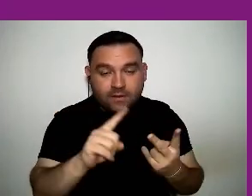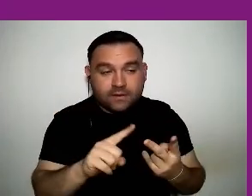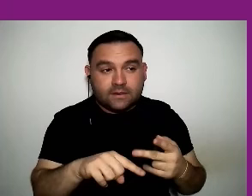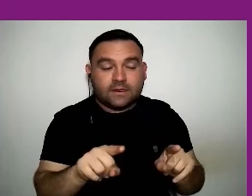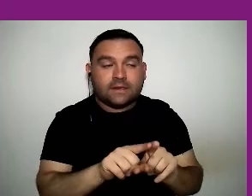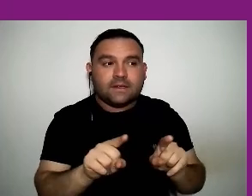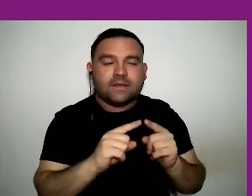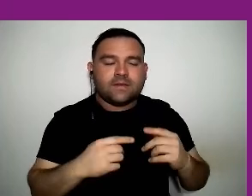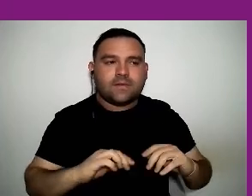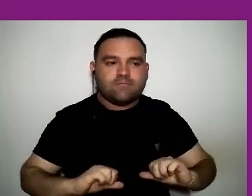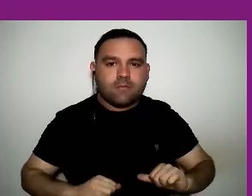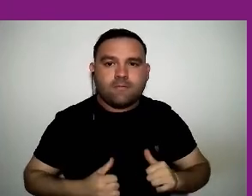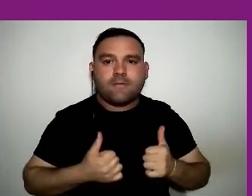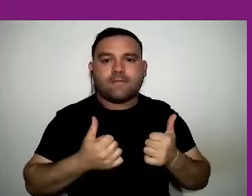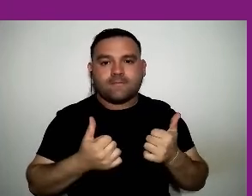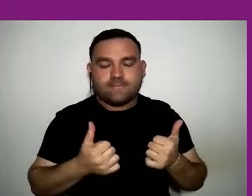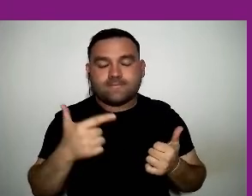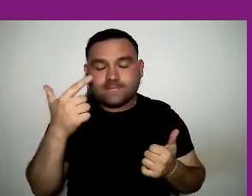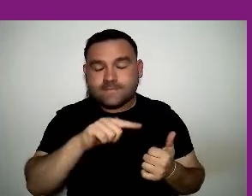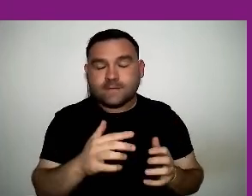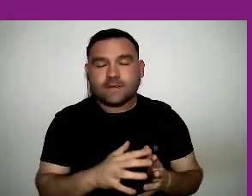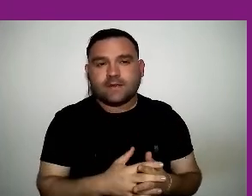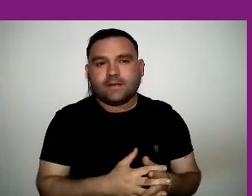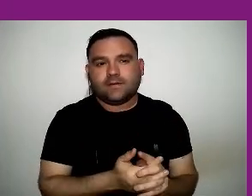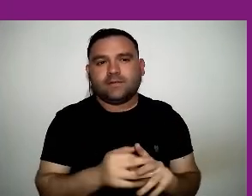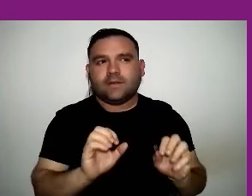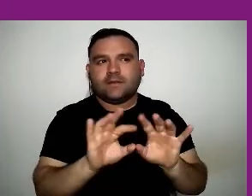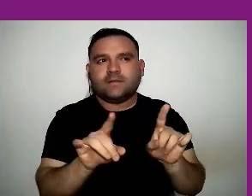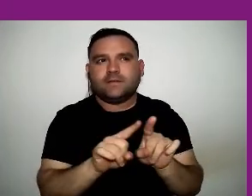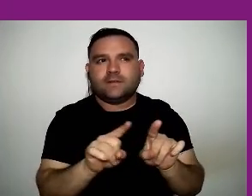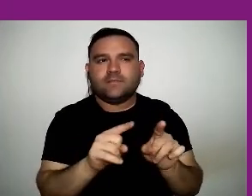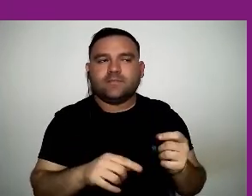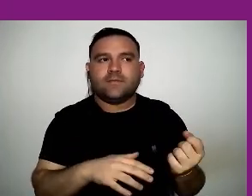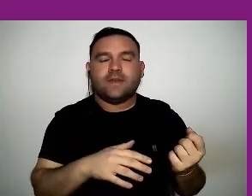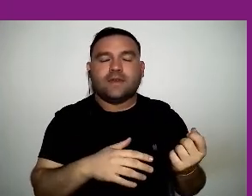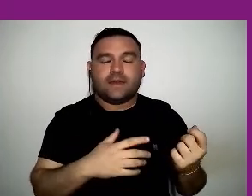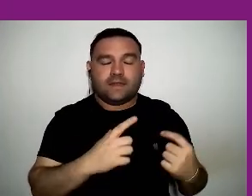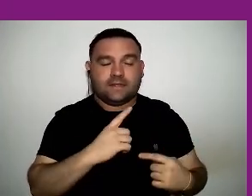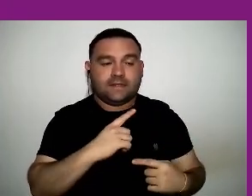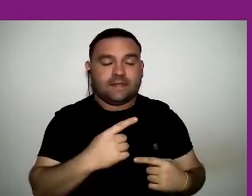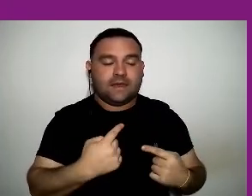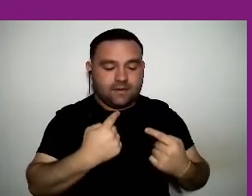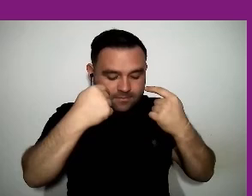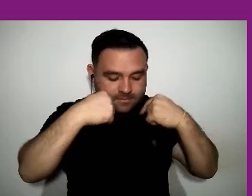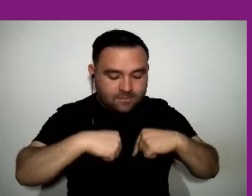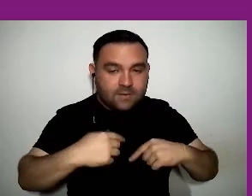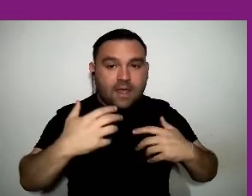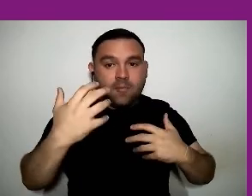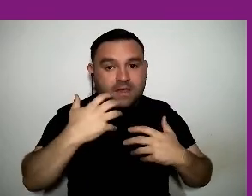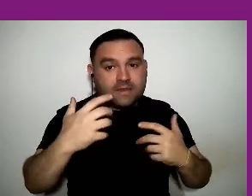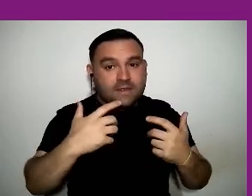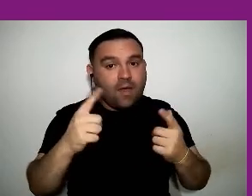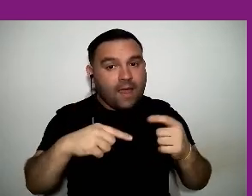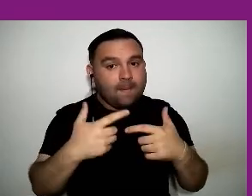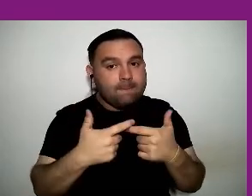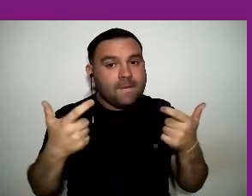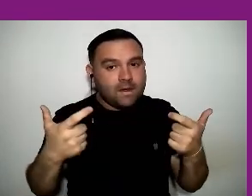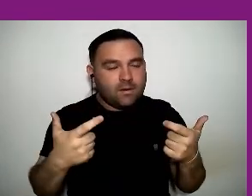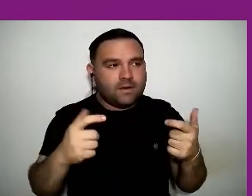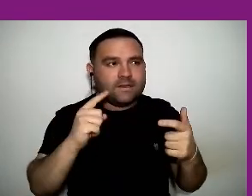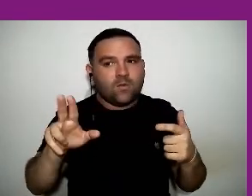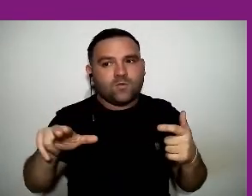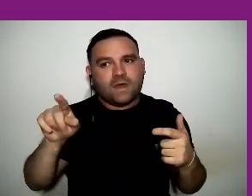complacência era melhor, é claro que a média de pressão na via aérea era também maior do que